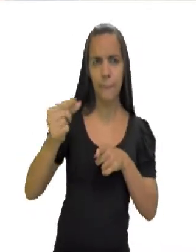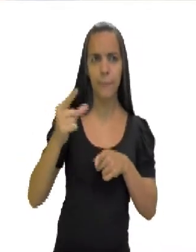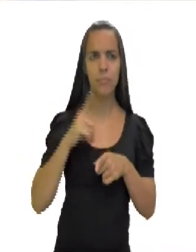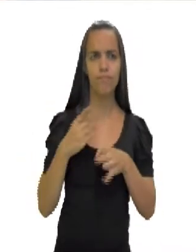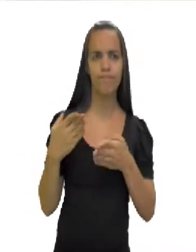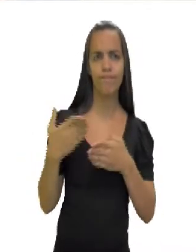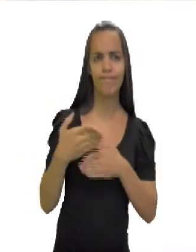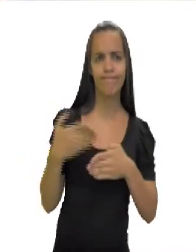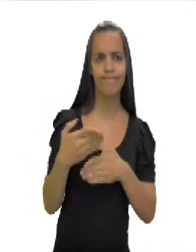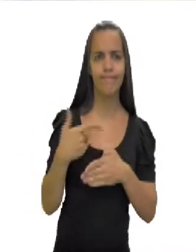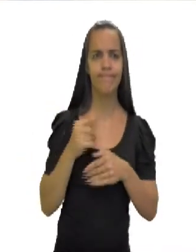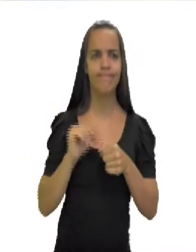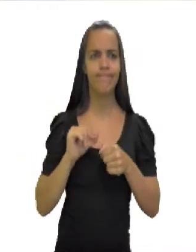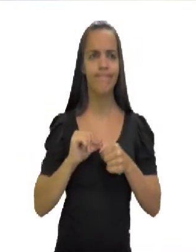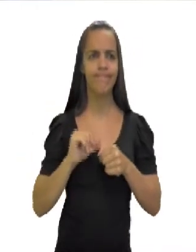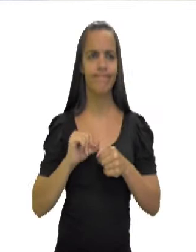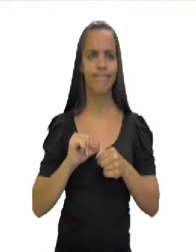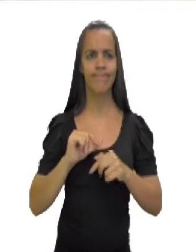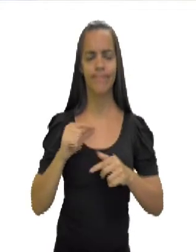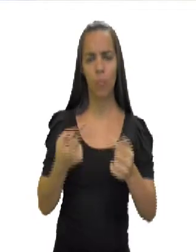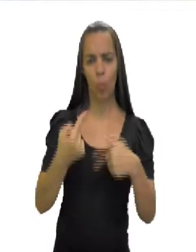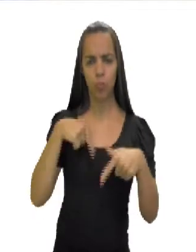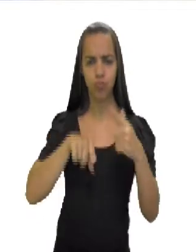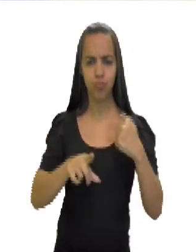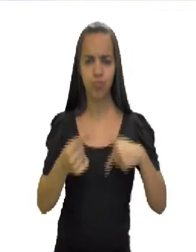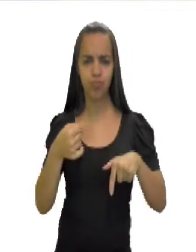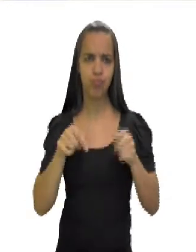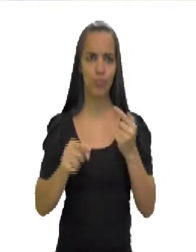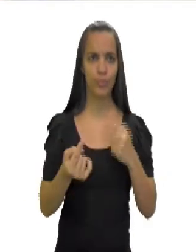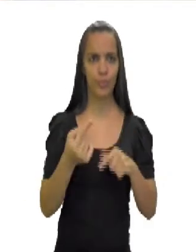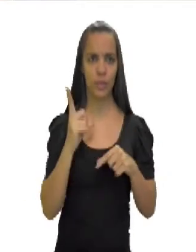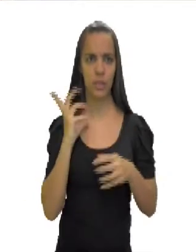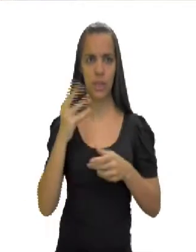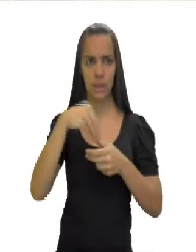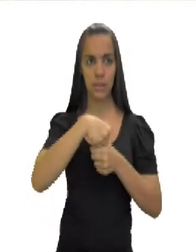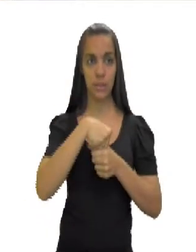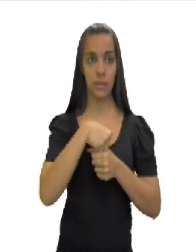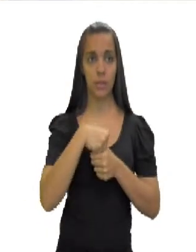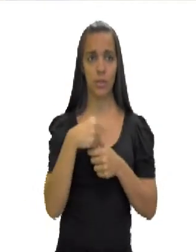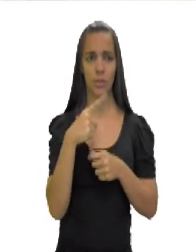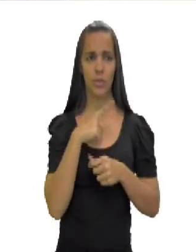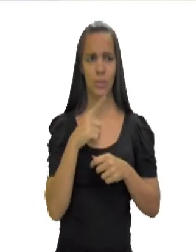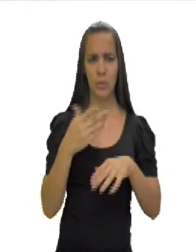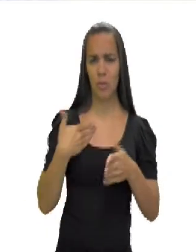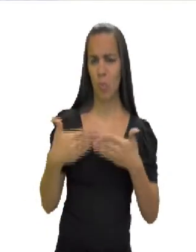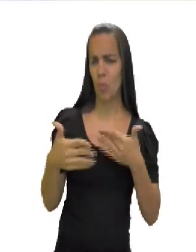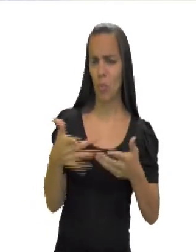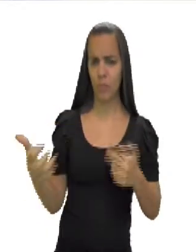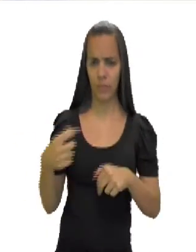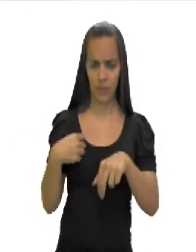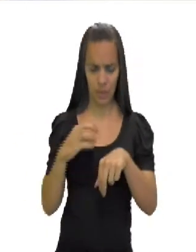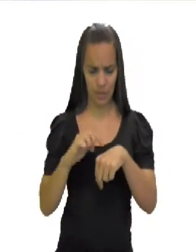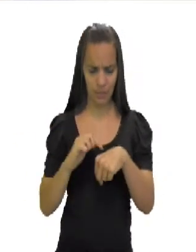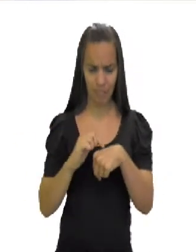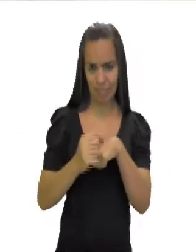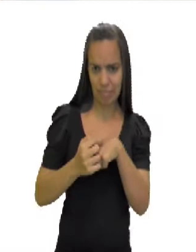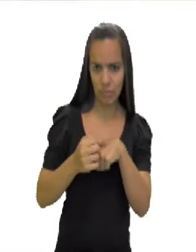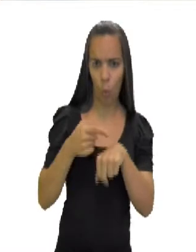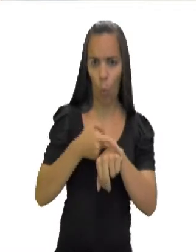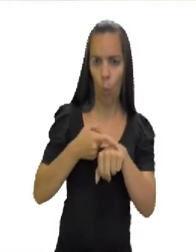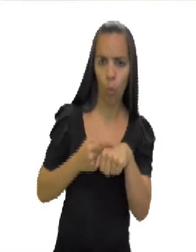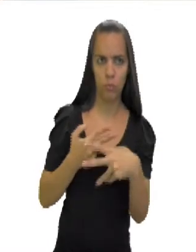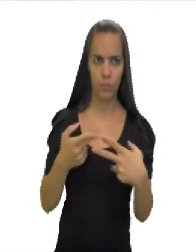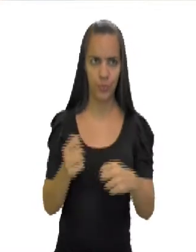do processo de coagulação sanguínea, necessário quando ocorre algum tipo de